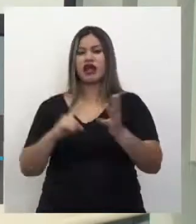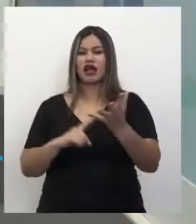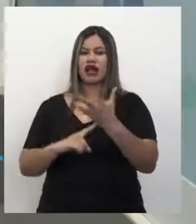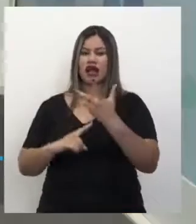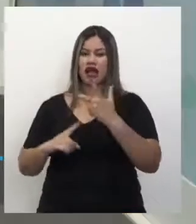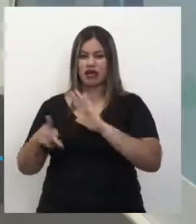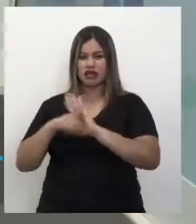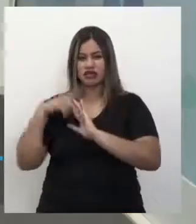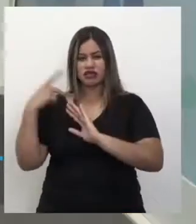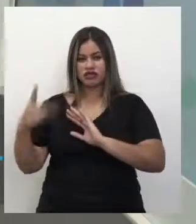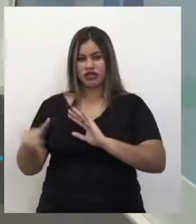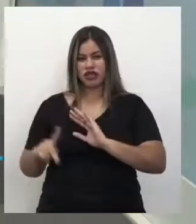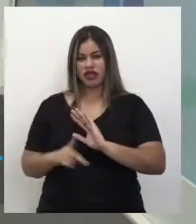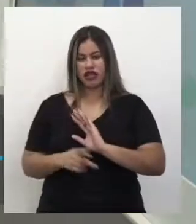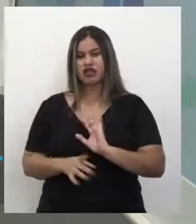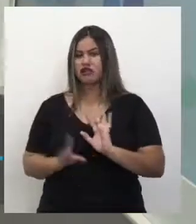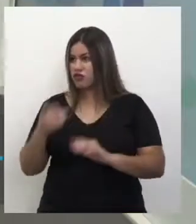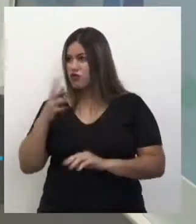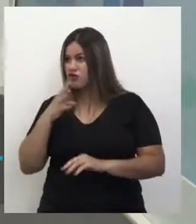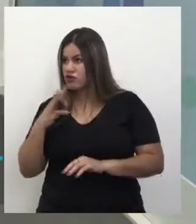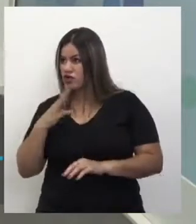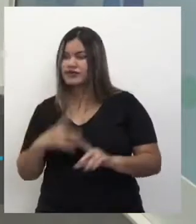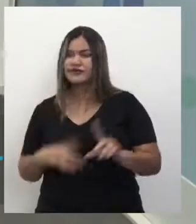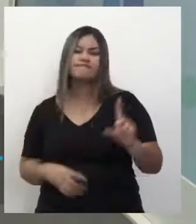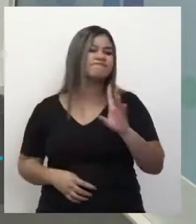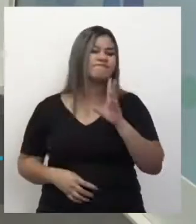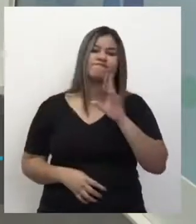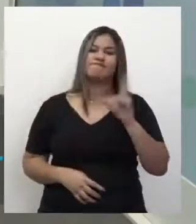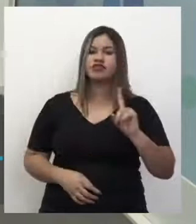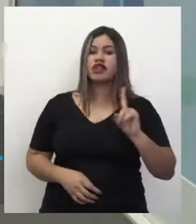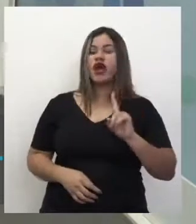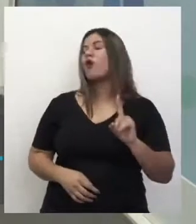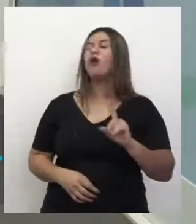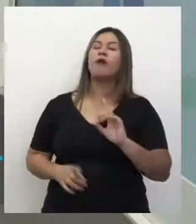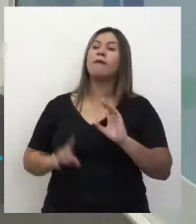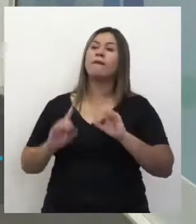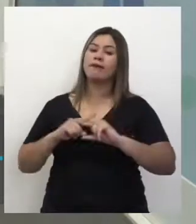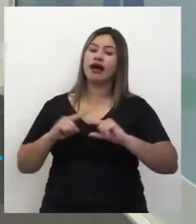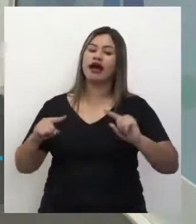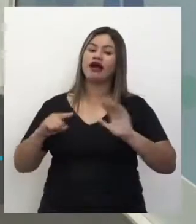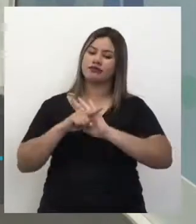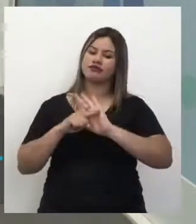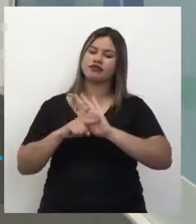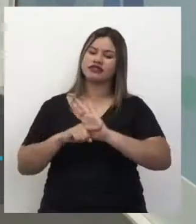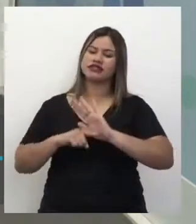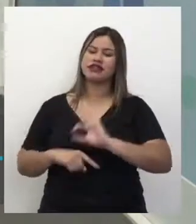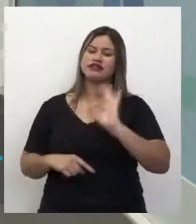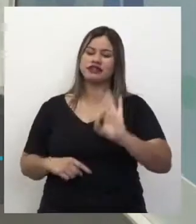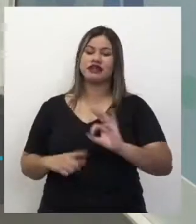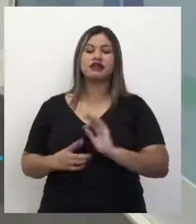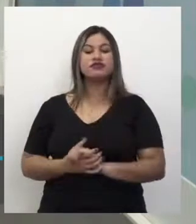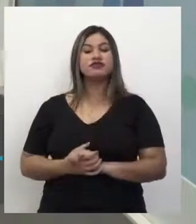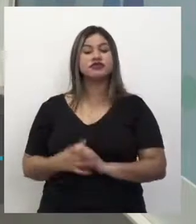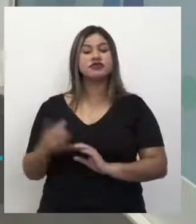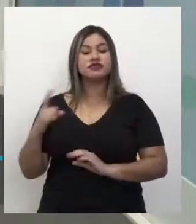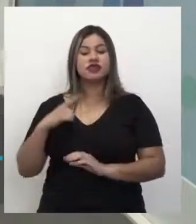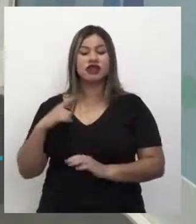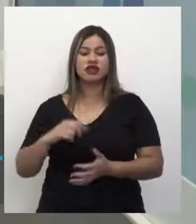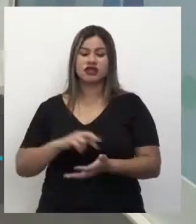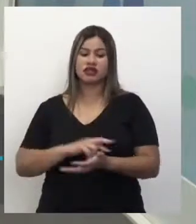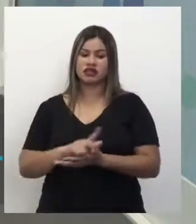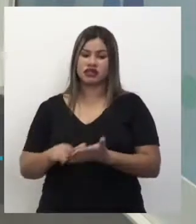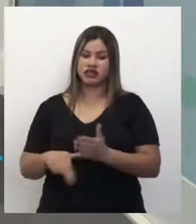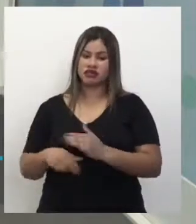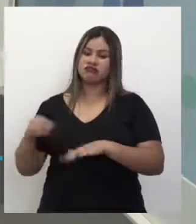Não conheço, eu conheço por nome. Tá. Mas assim, saindo daqui, a primeira coisa que eu vou fazer é A gente pesquisar. senta junto, eu vou te mostrar. Tem umas Inclusive, obras... É